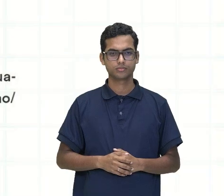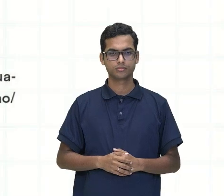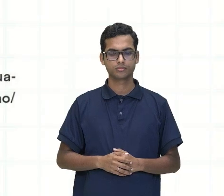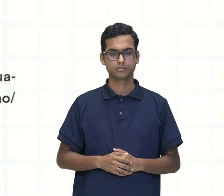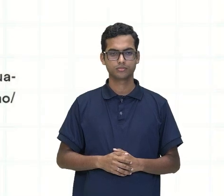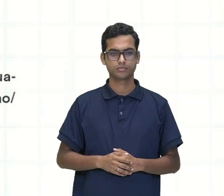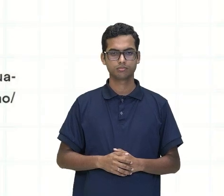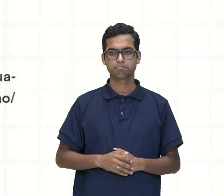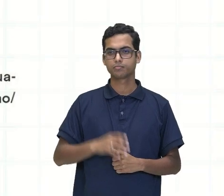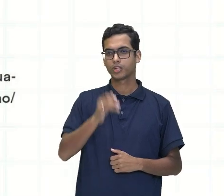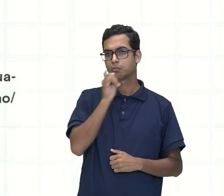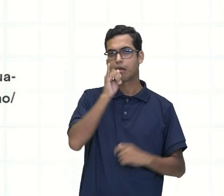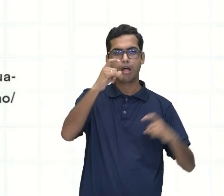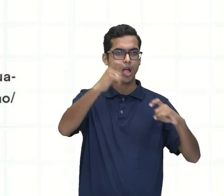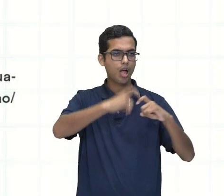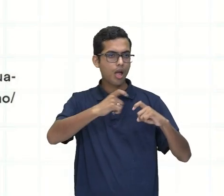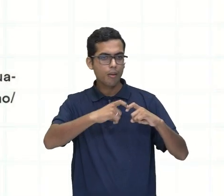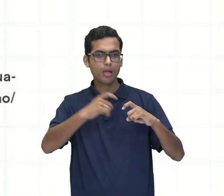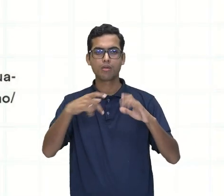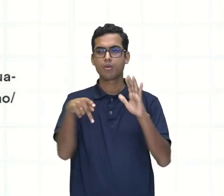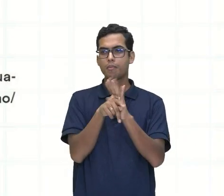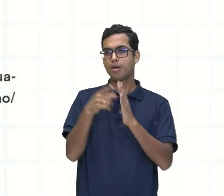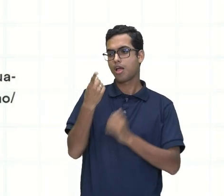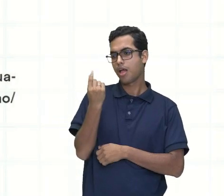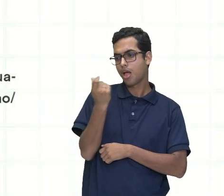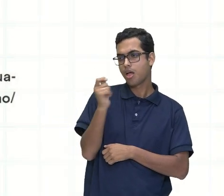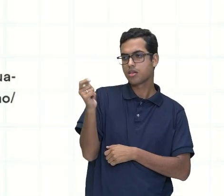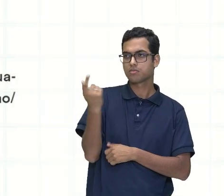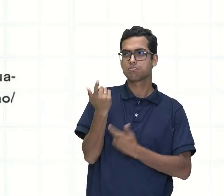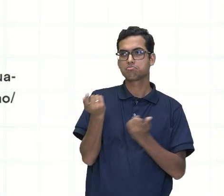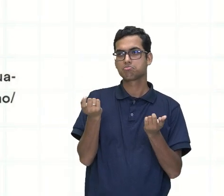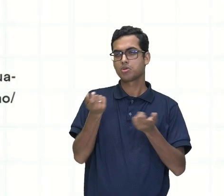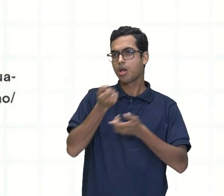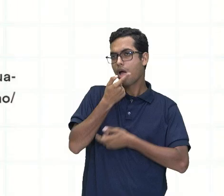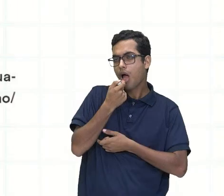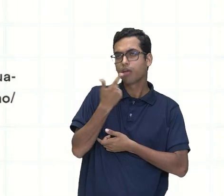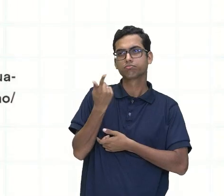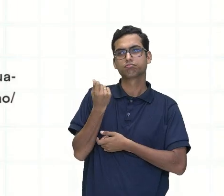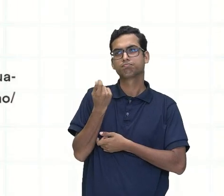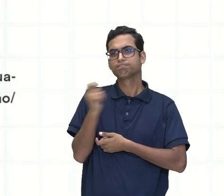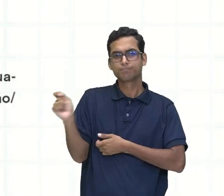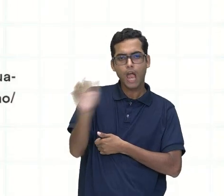muito caro, o remédio é barato, né? O remédio